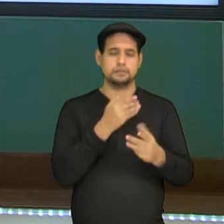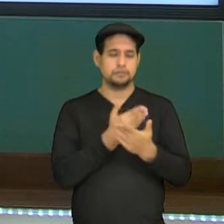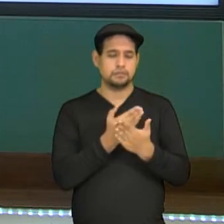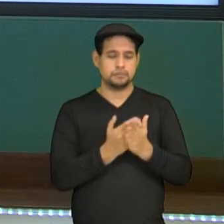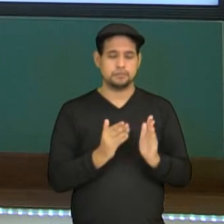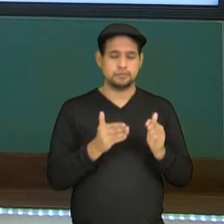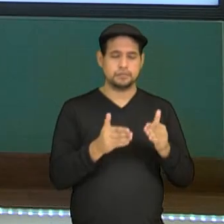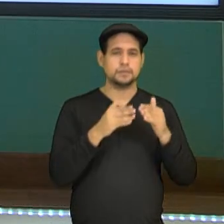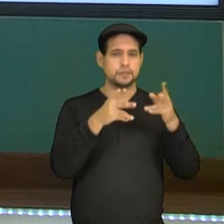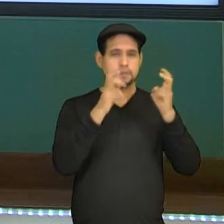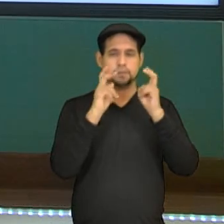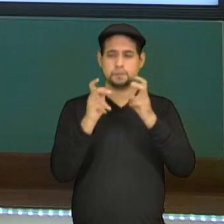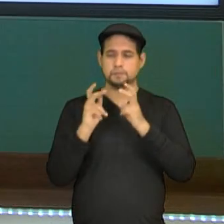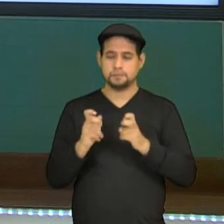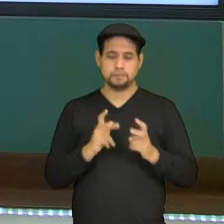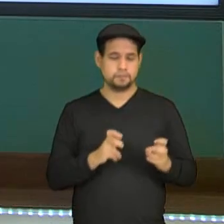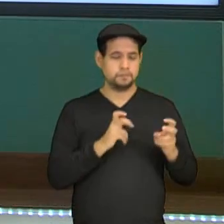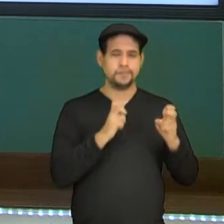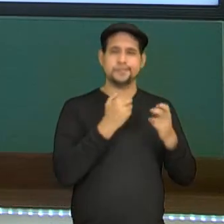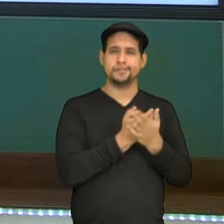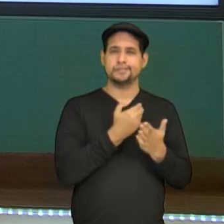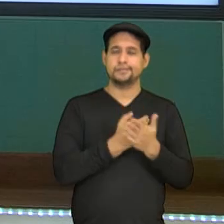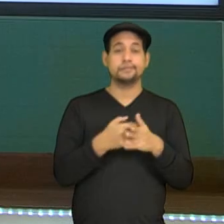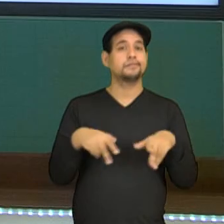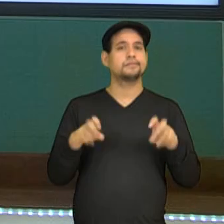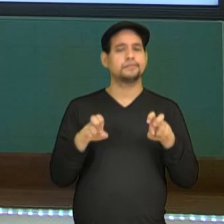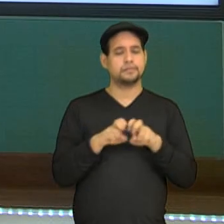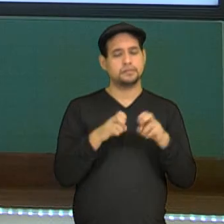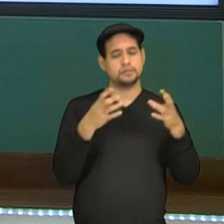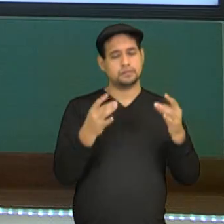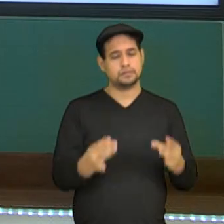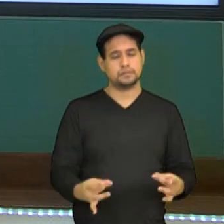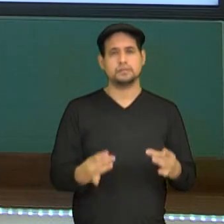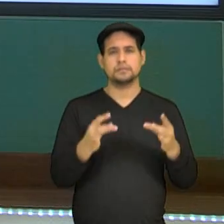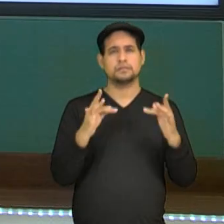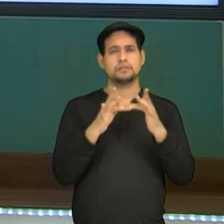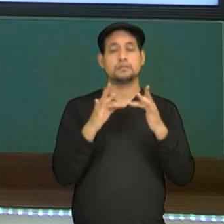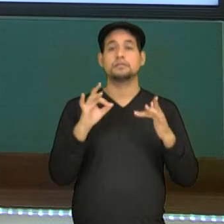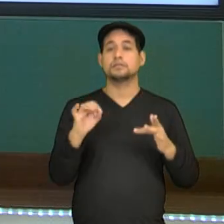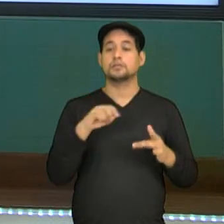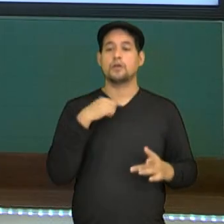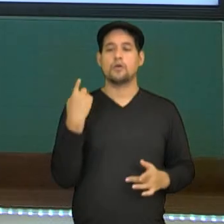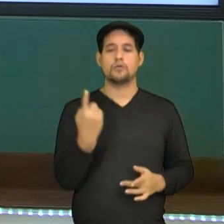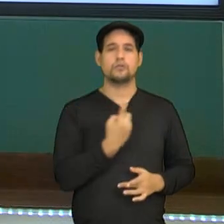estudos e verificado que ainda temos que estudar muito sobre esse aspecto relacionado ao